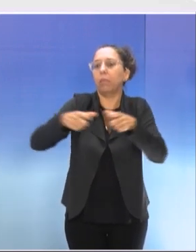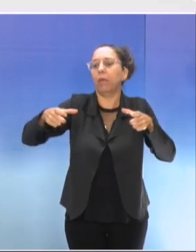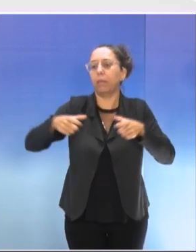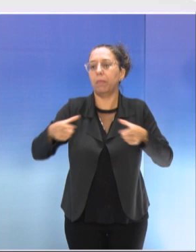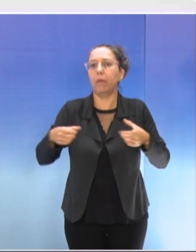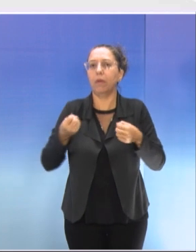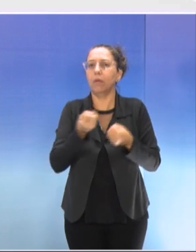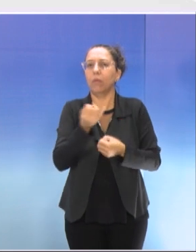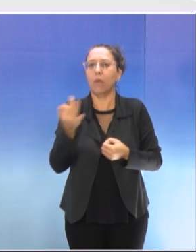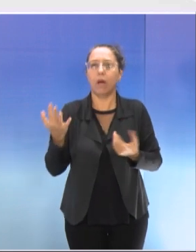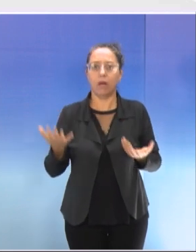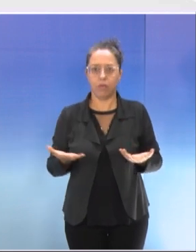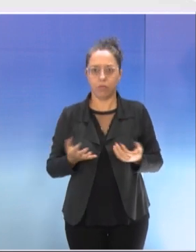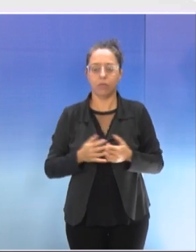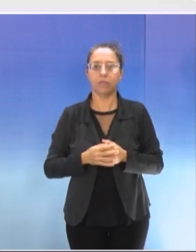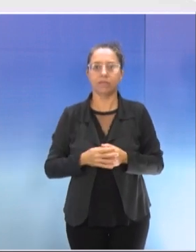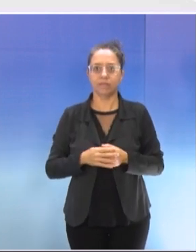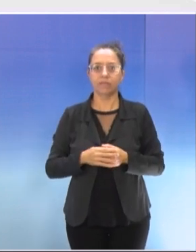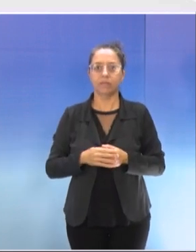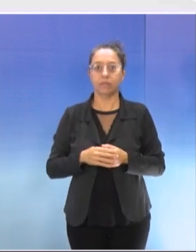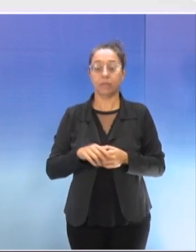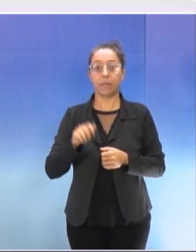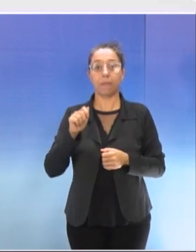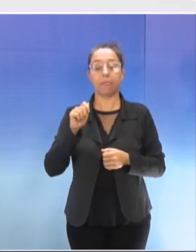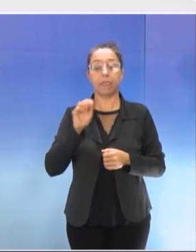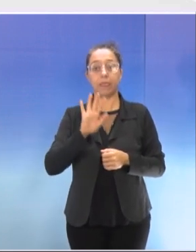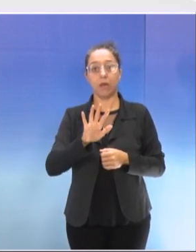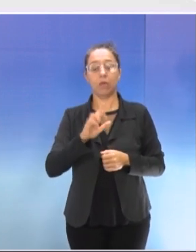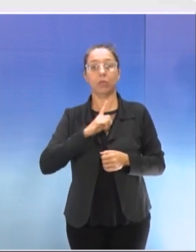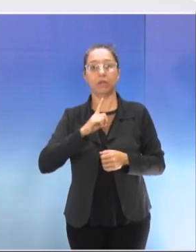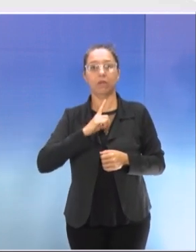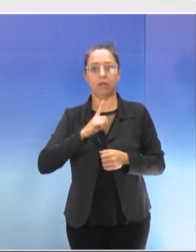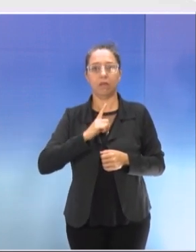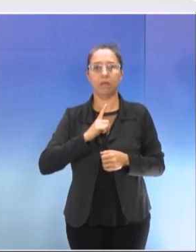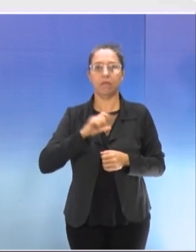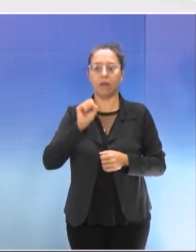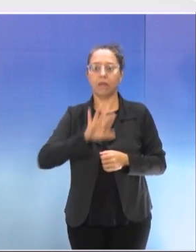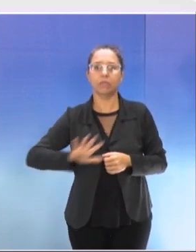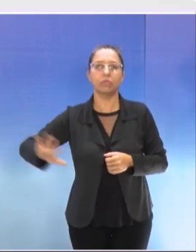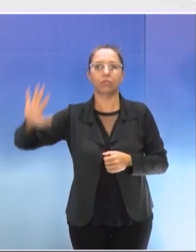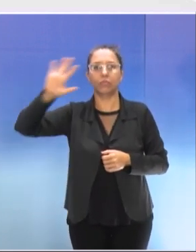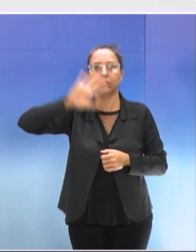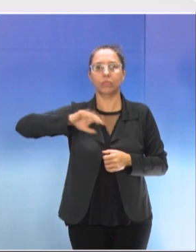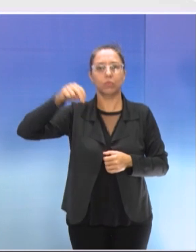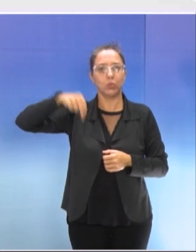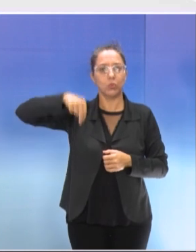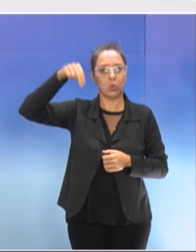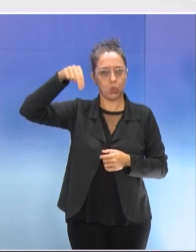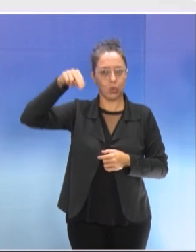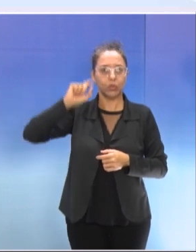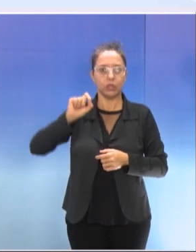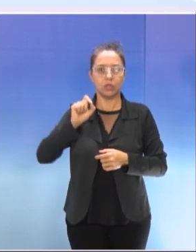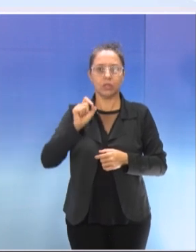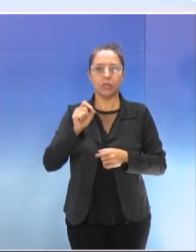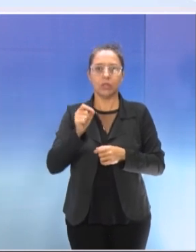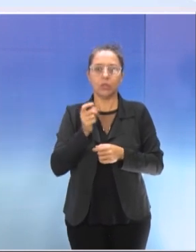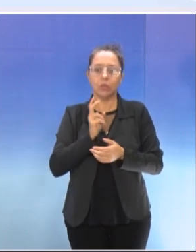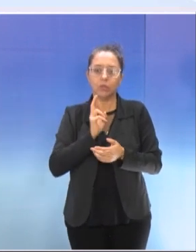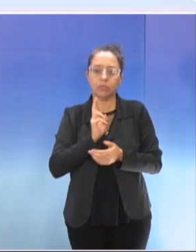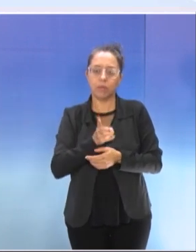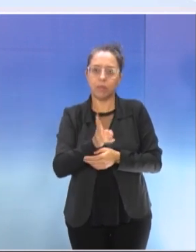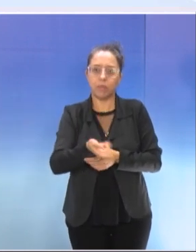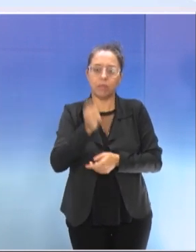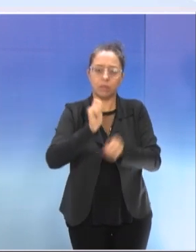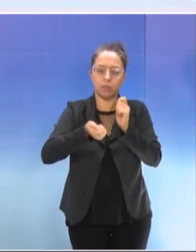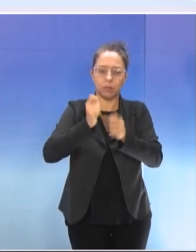e moluscos no Atlântico Norte a partir do momento em que a pesca de tubarões foi iniciada no tempo zero? Então